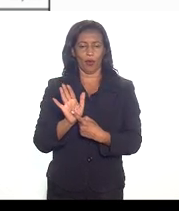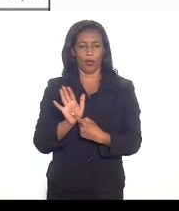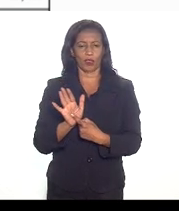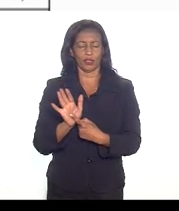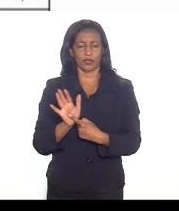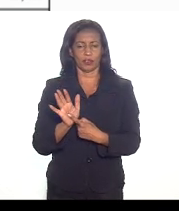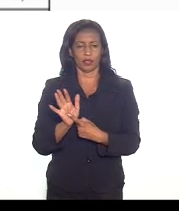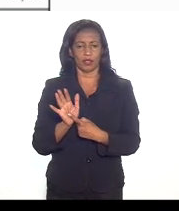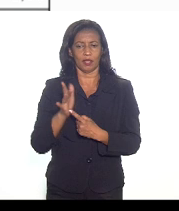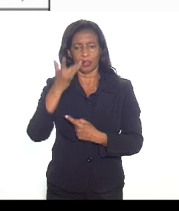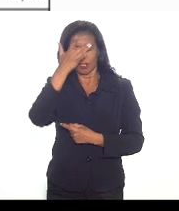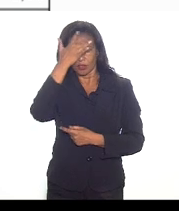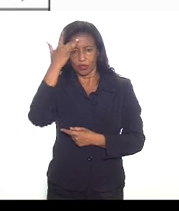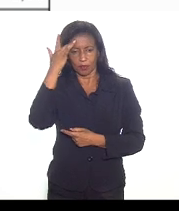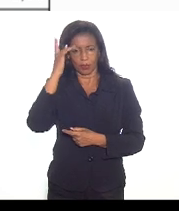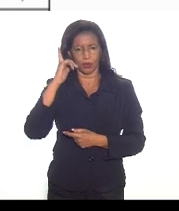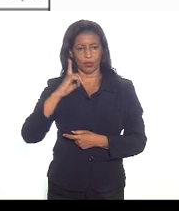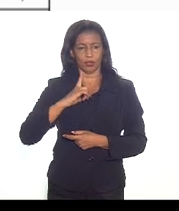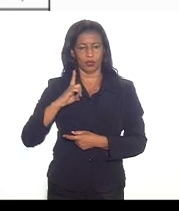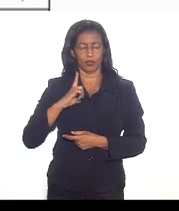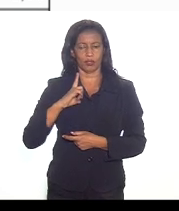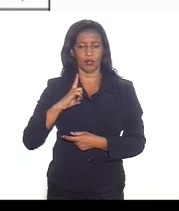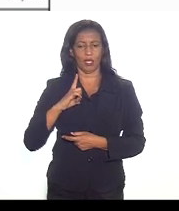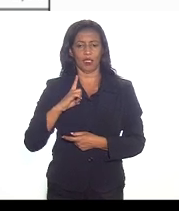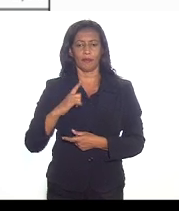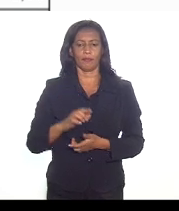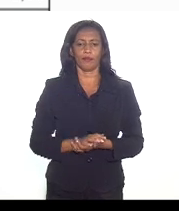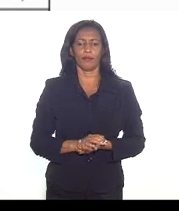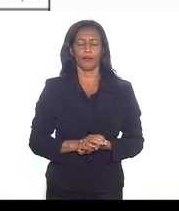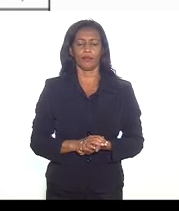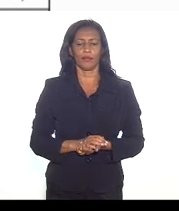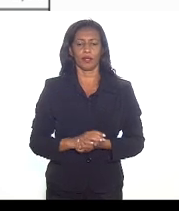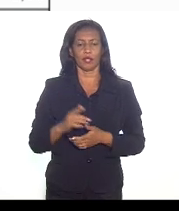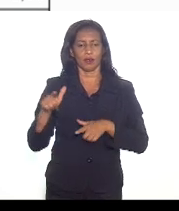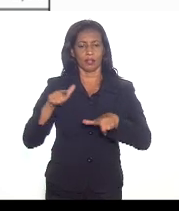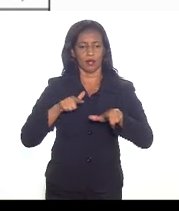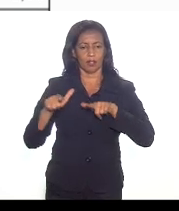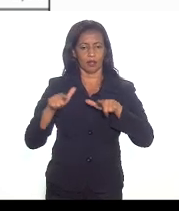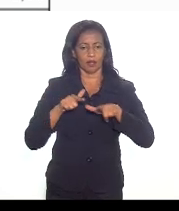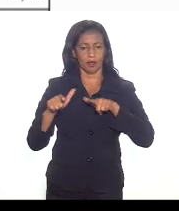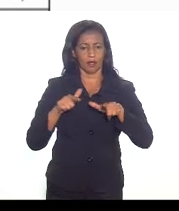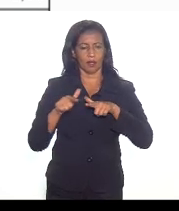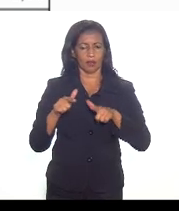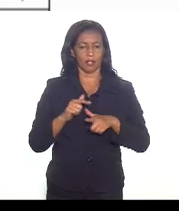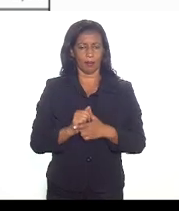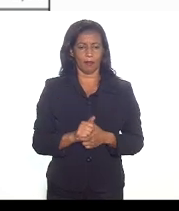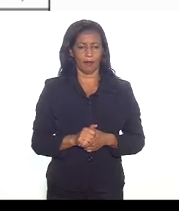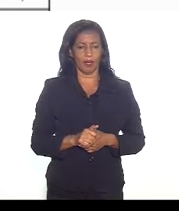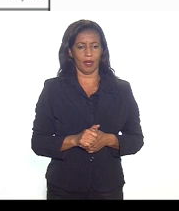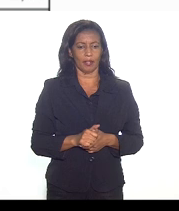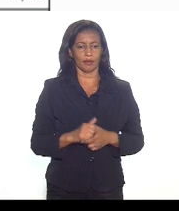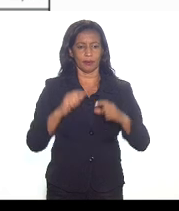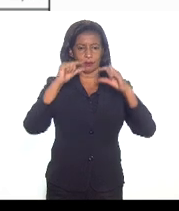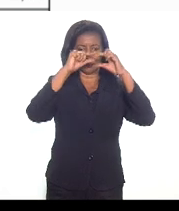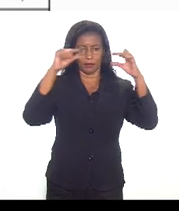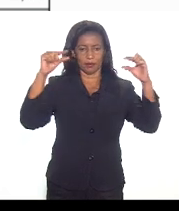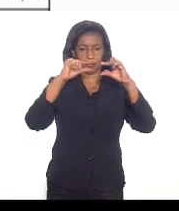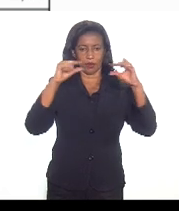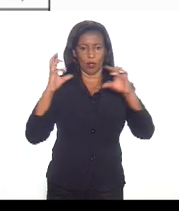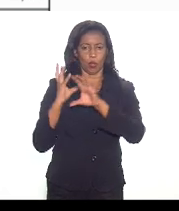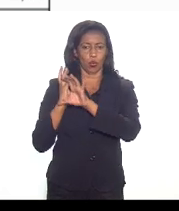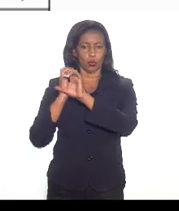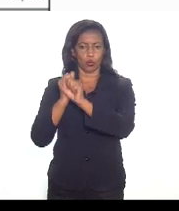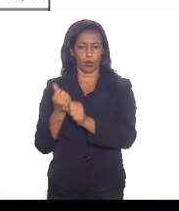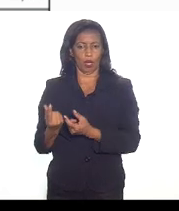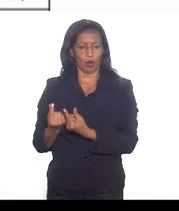peso da população, né? Na RJ, do emprego, o total de empregos, o peso no emprego, o total do PIB e o peso